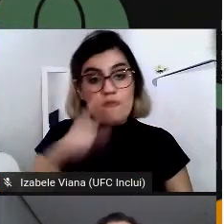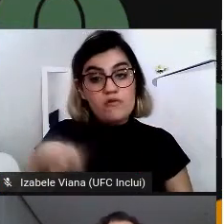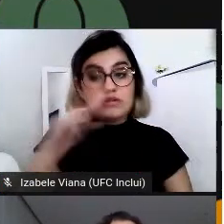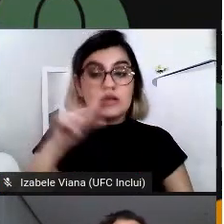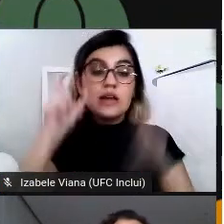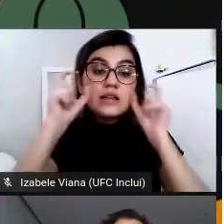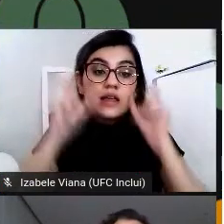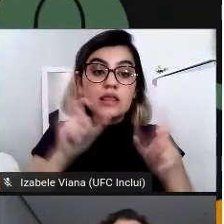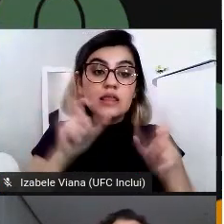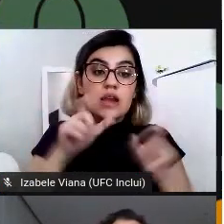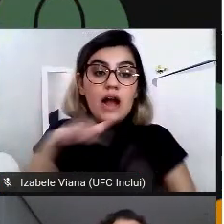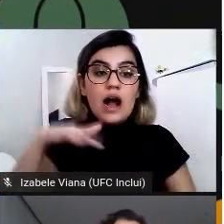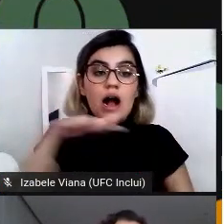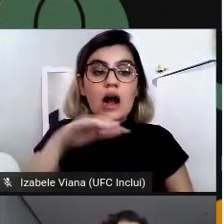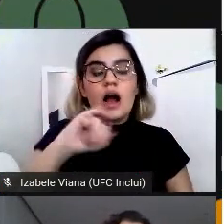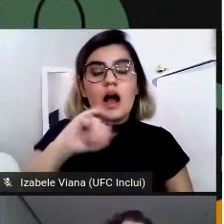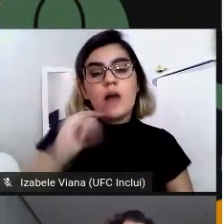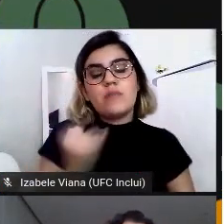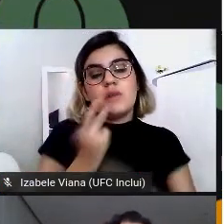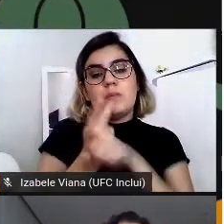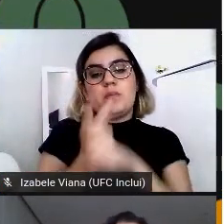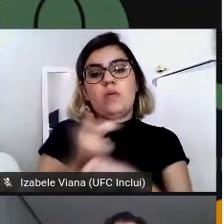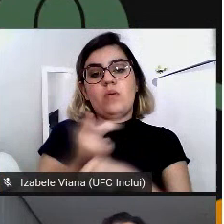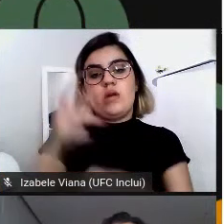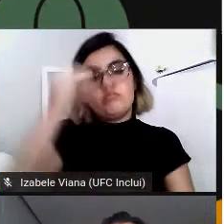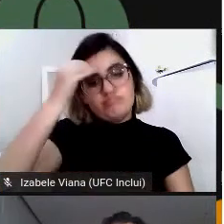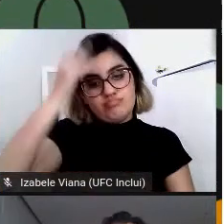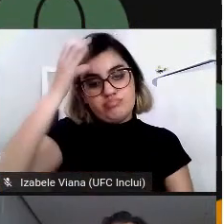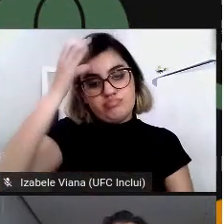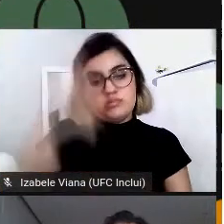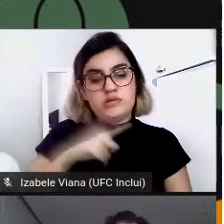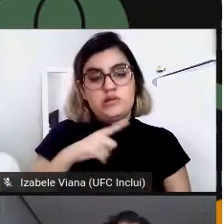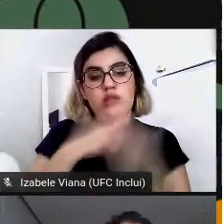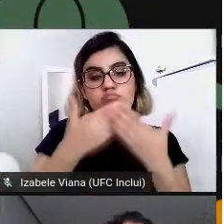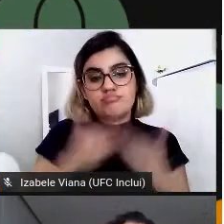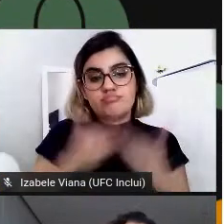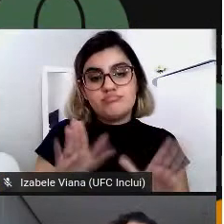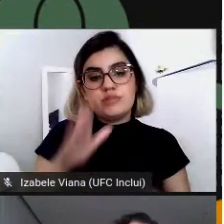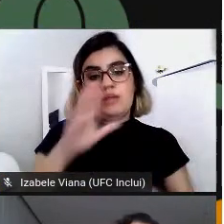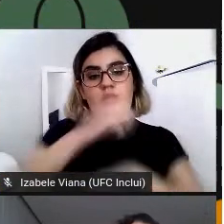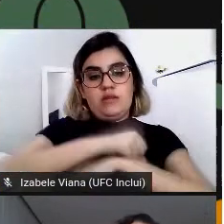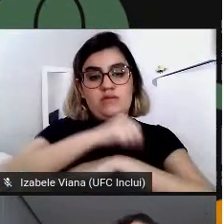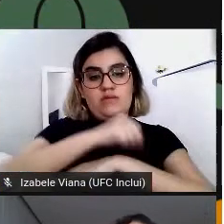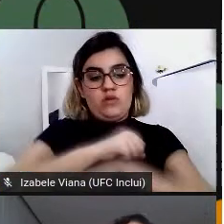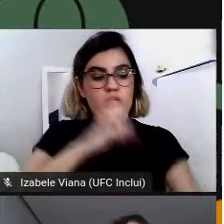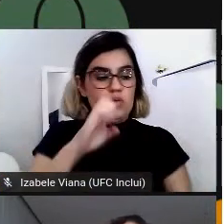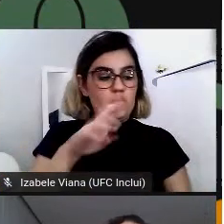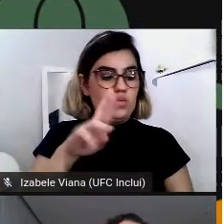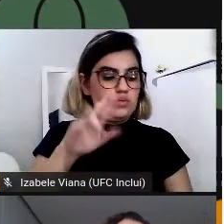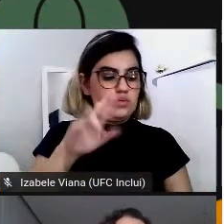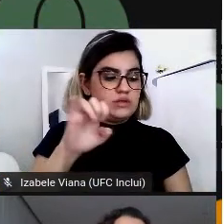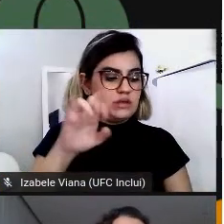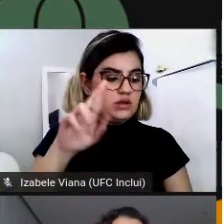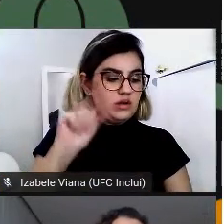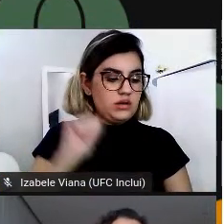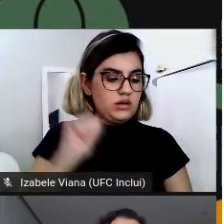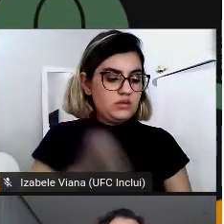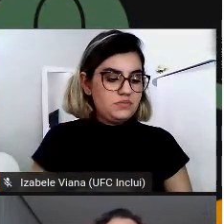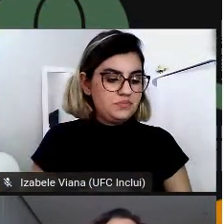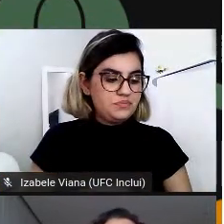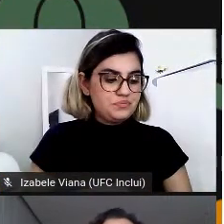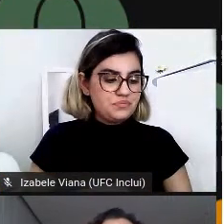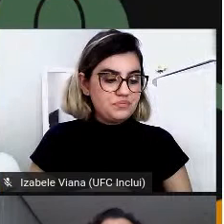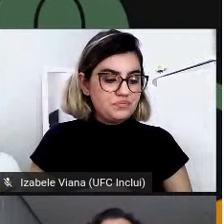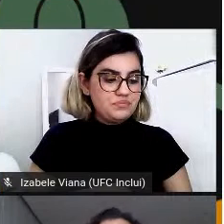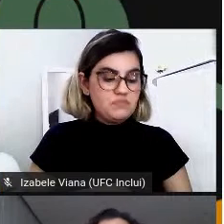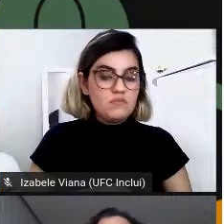área a procurar esse conhecimento que está disponível na plataforma Coursera. Primeiramente, vamos definir o que seria uma